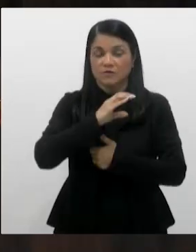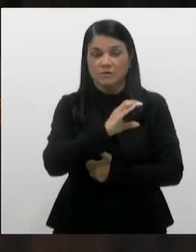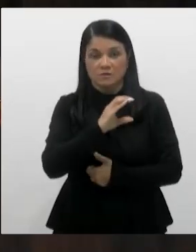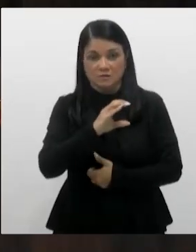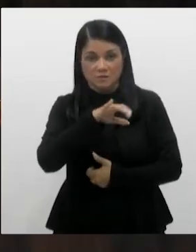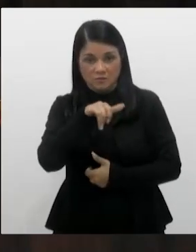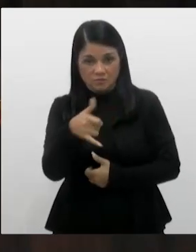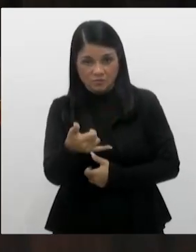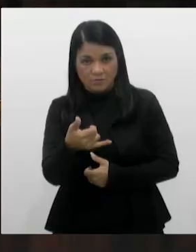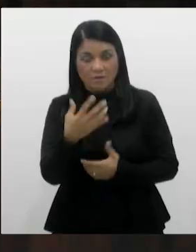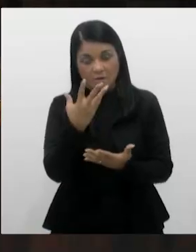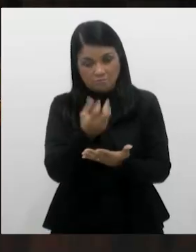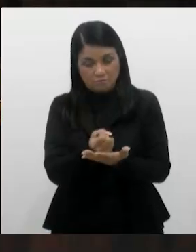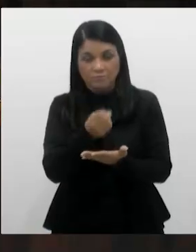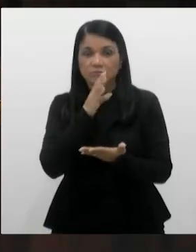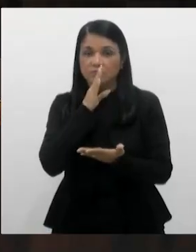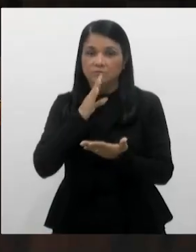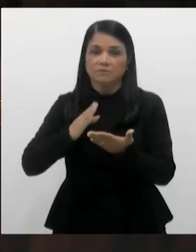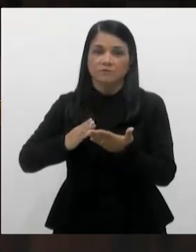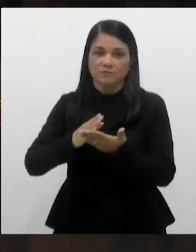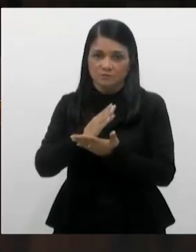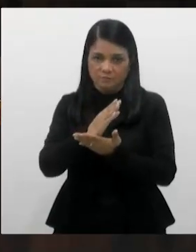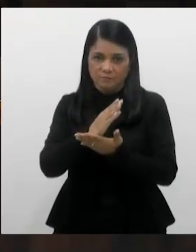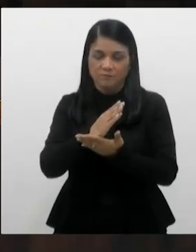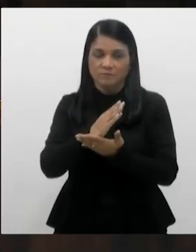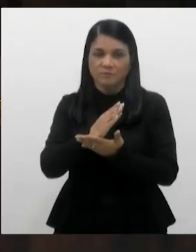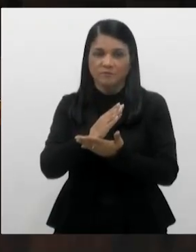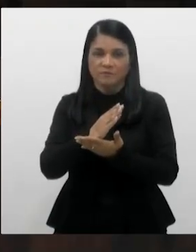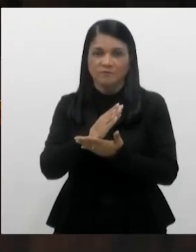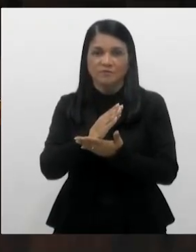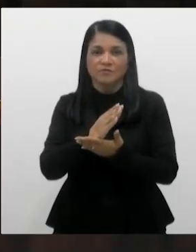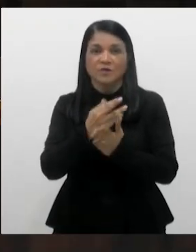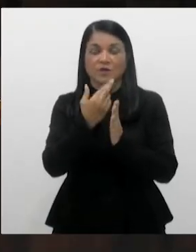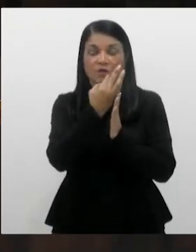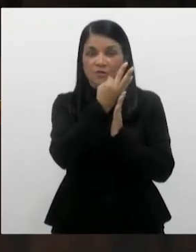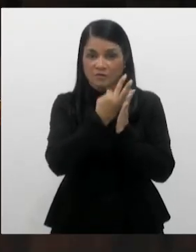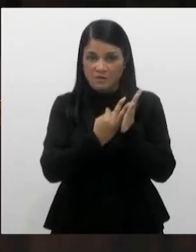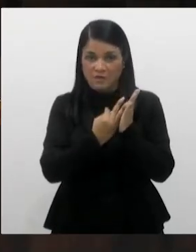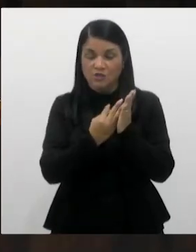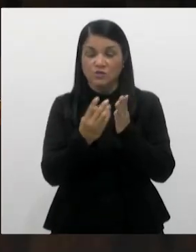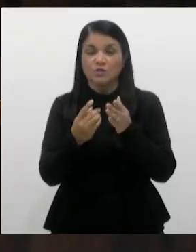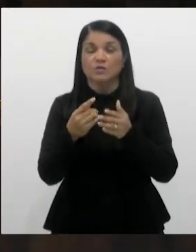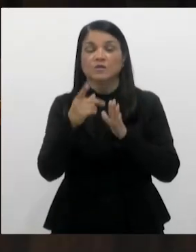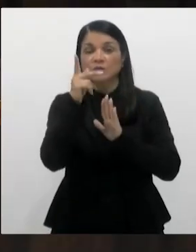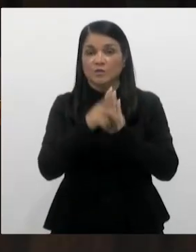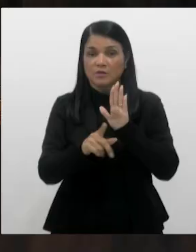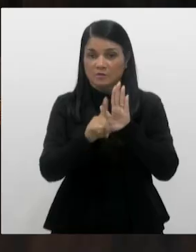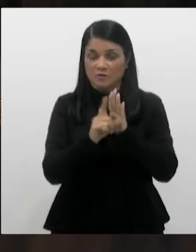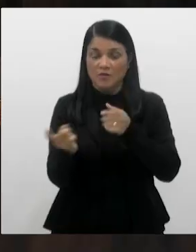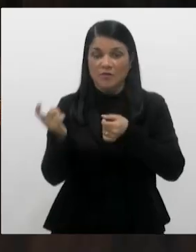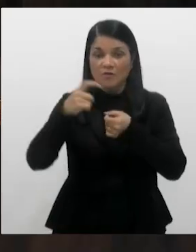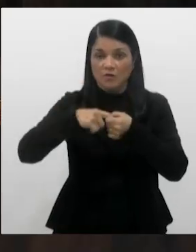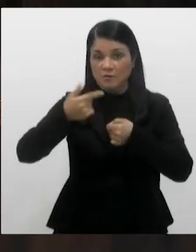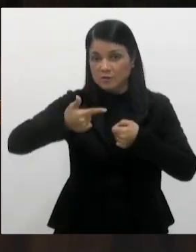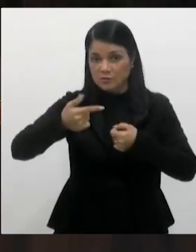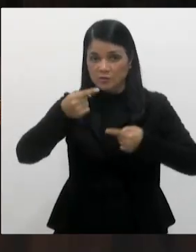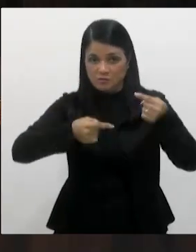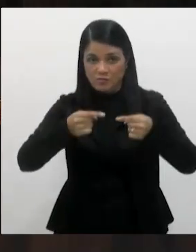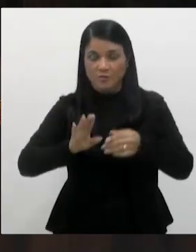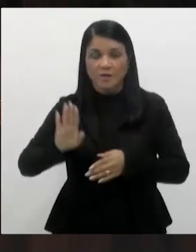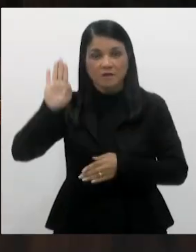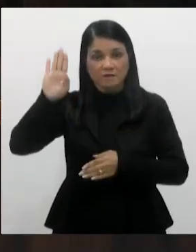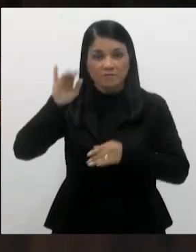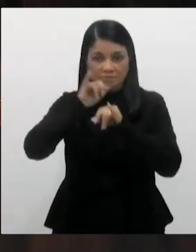CCJ. Os senhores que aprovam permaneçam como estão. Aprovado. A redação do vencido para a segunda discussão. Declaração de voto, senhor presidente. Para a declaração de